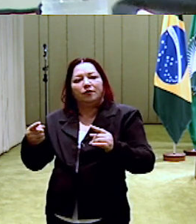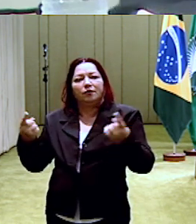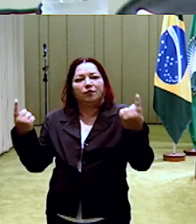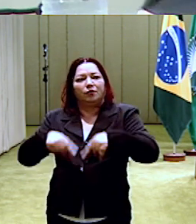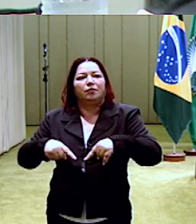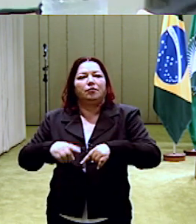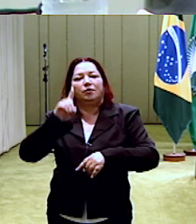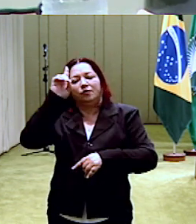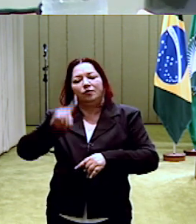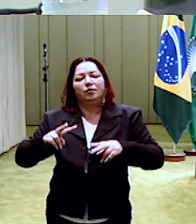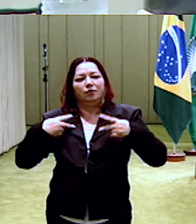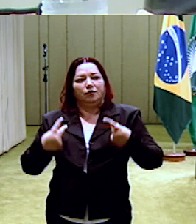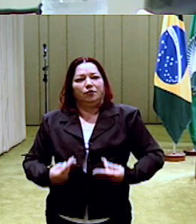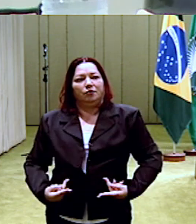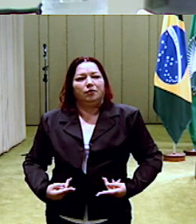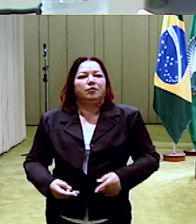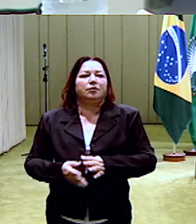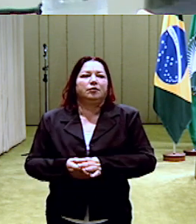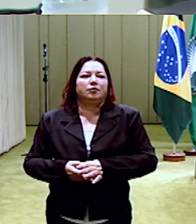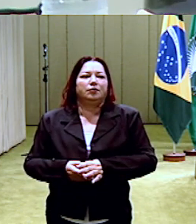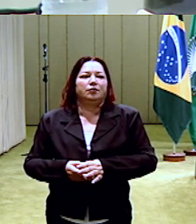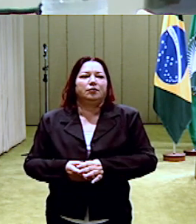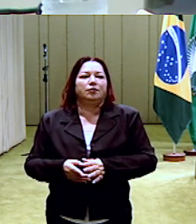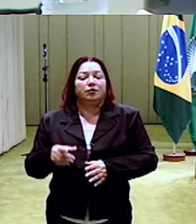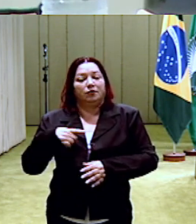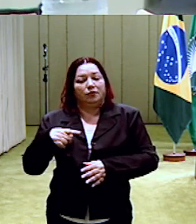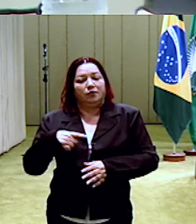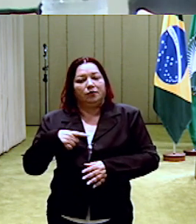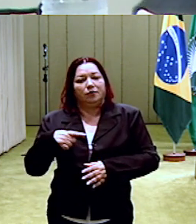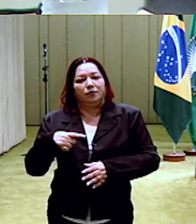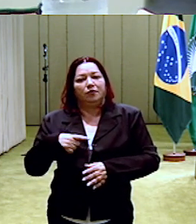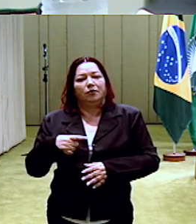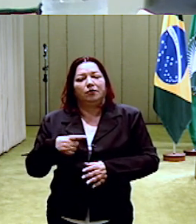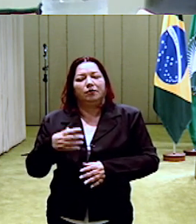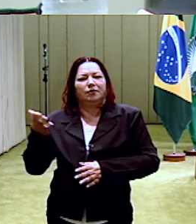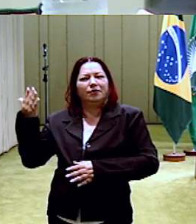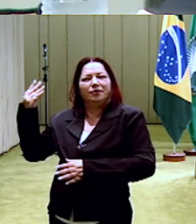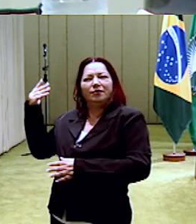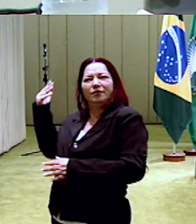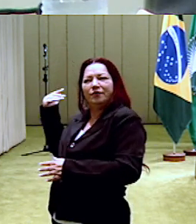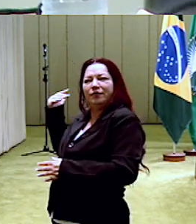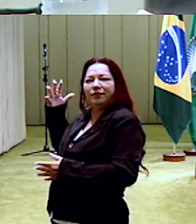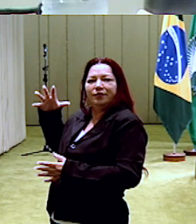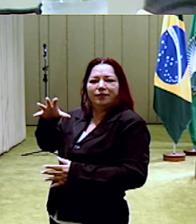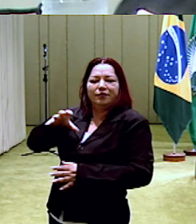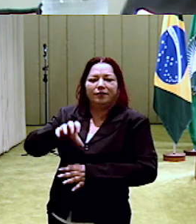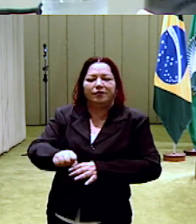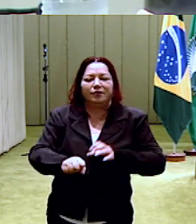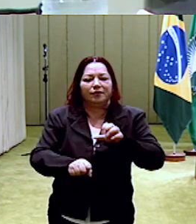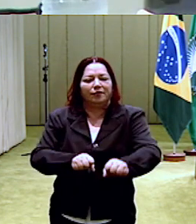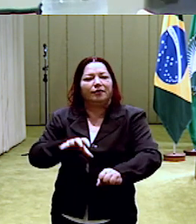humanos. Essas violações, infelizmente, deitam raízes no processo colonial a que nossos países